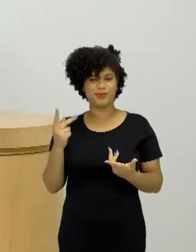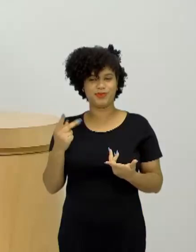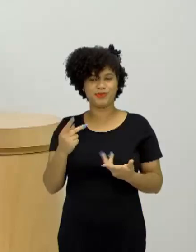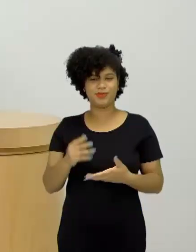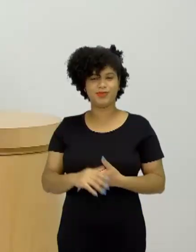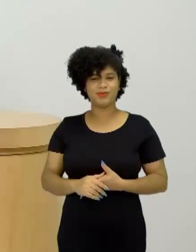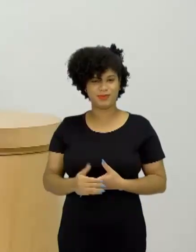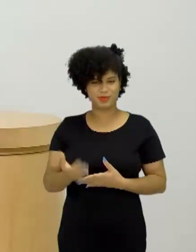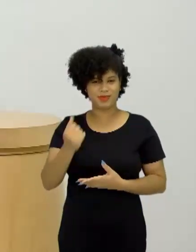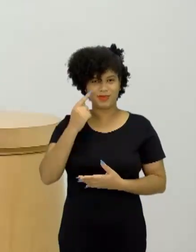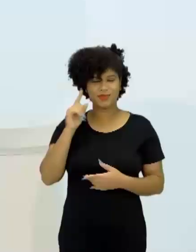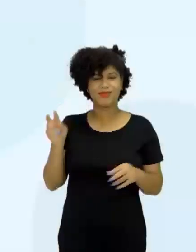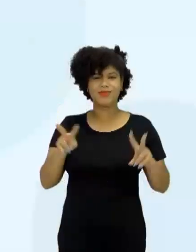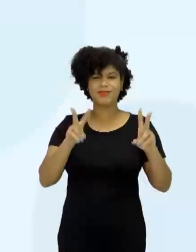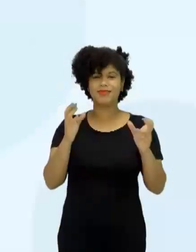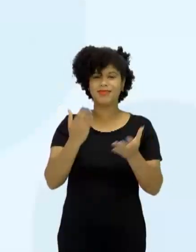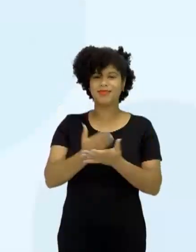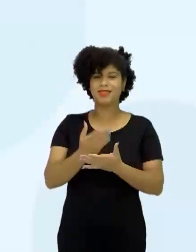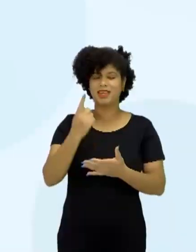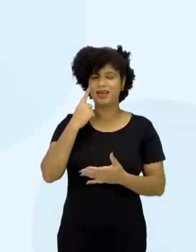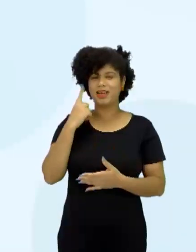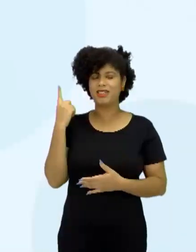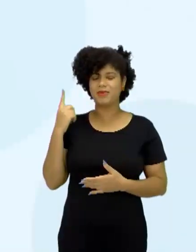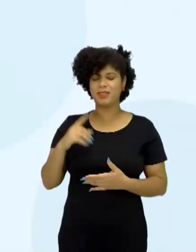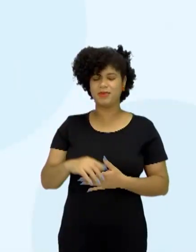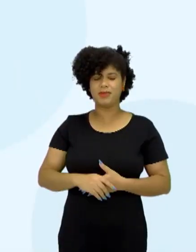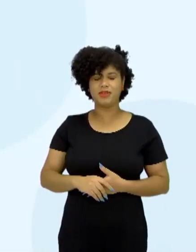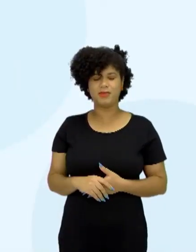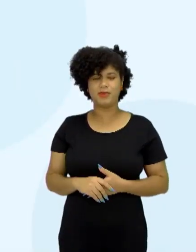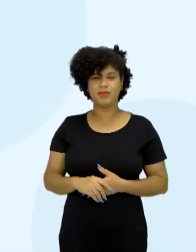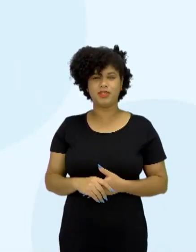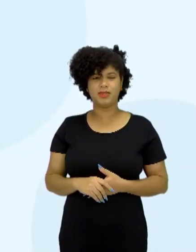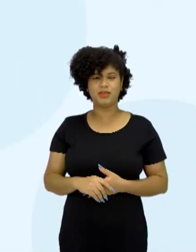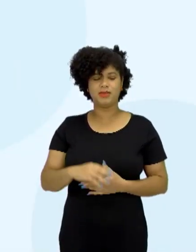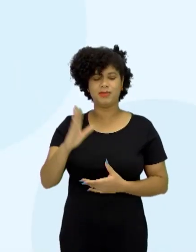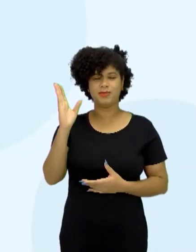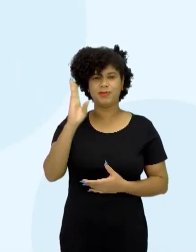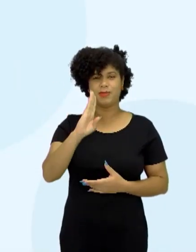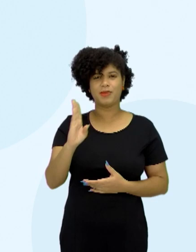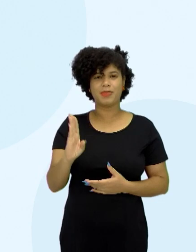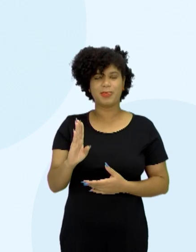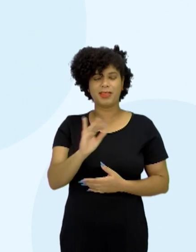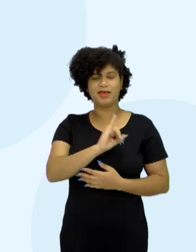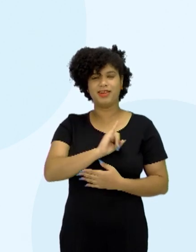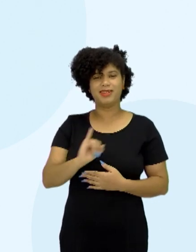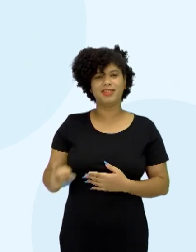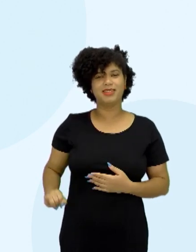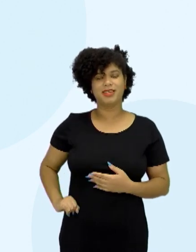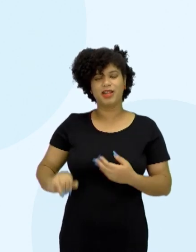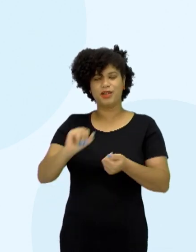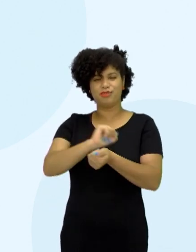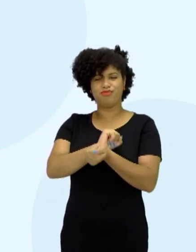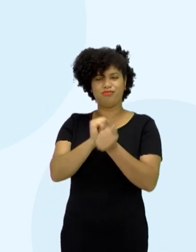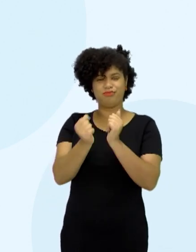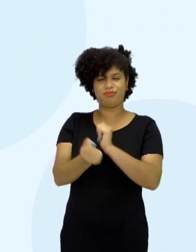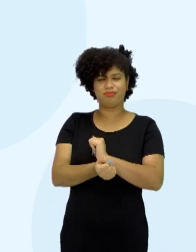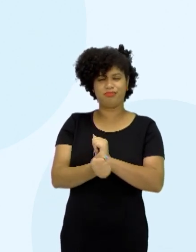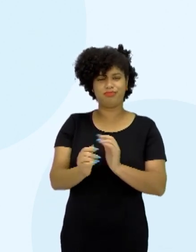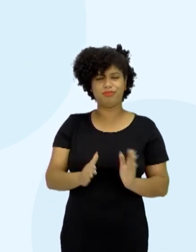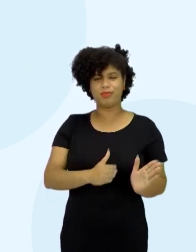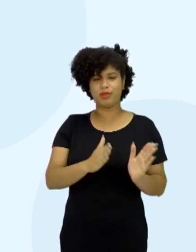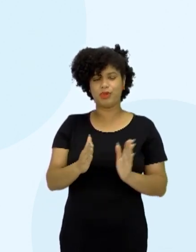falar então sobre o tema da aula. Bota no LED, Brasil, um império escravocrata,